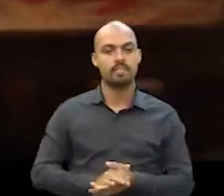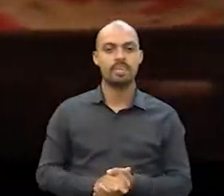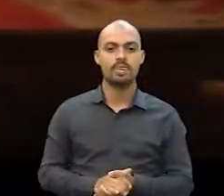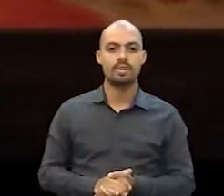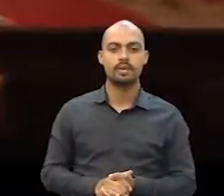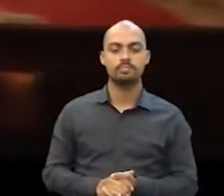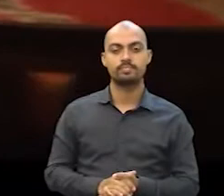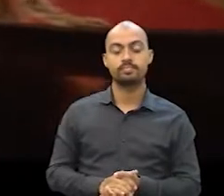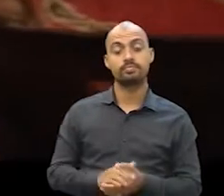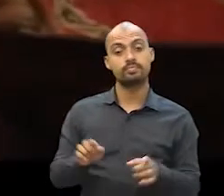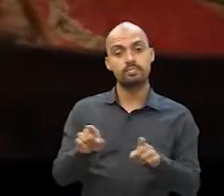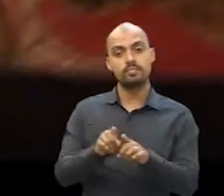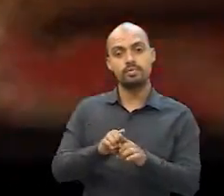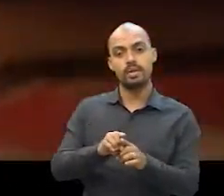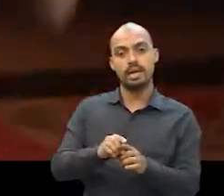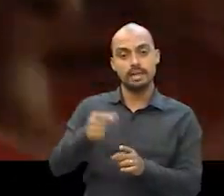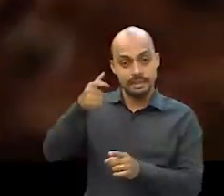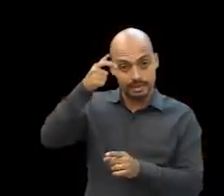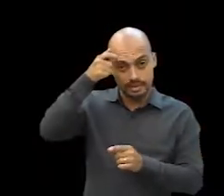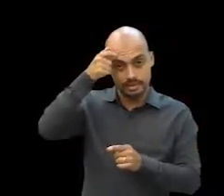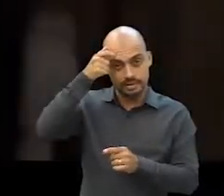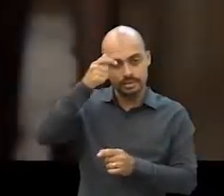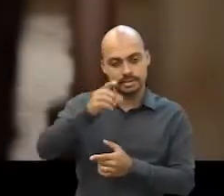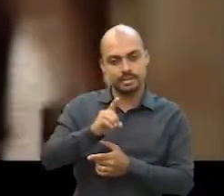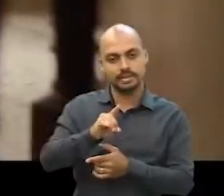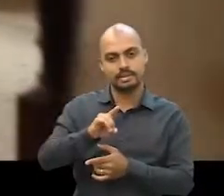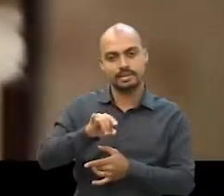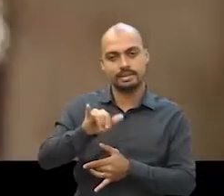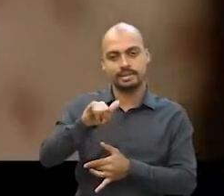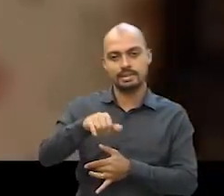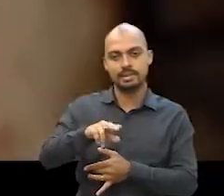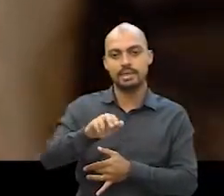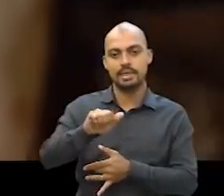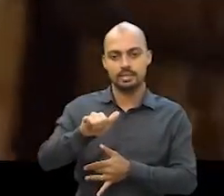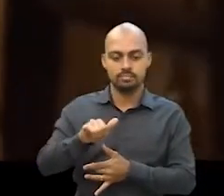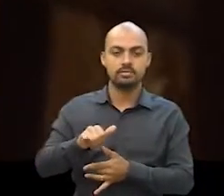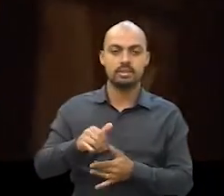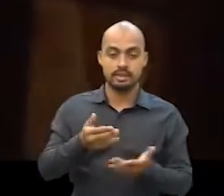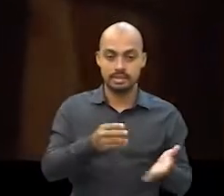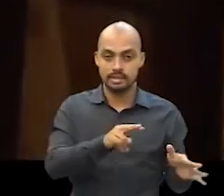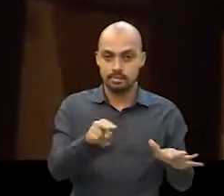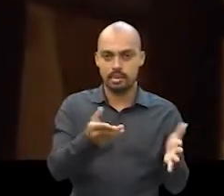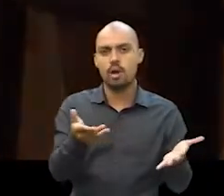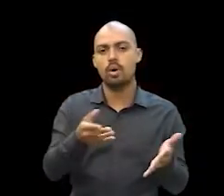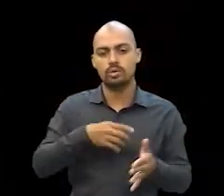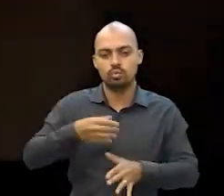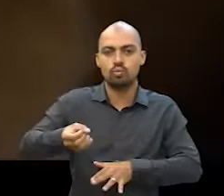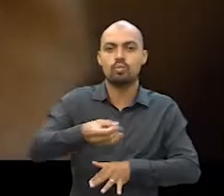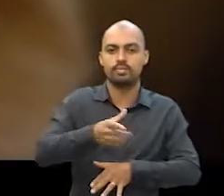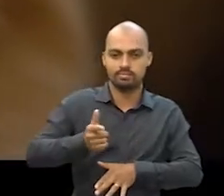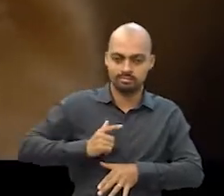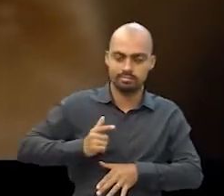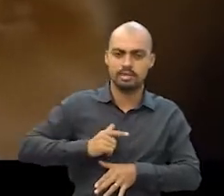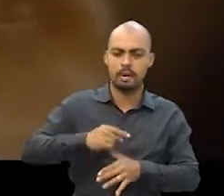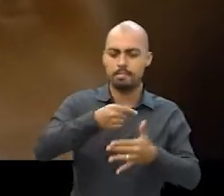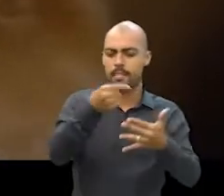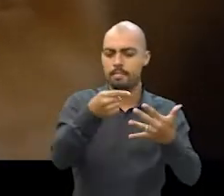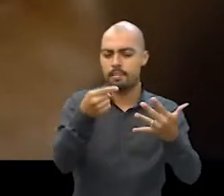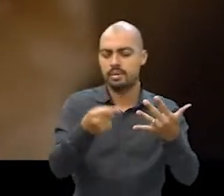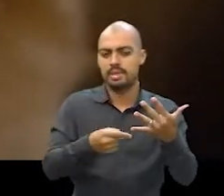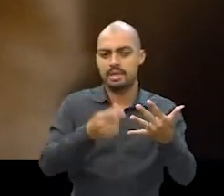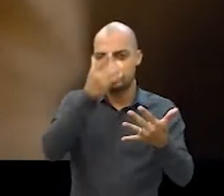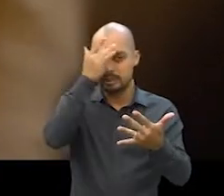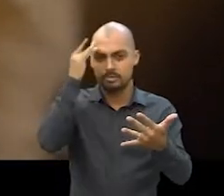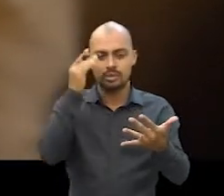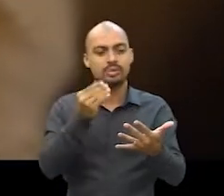E a Disney Plus, hein? O serviço de streaming da Disney estreou nesta semana com muitas novidades. É tanta coisa que o pessoal ainda